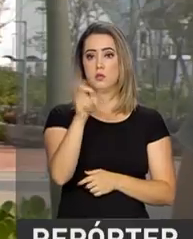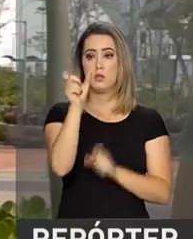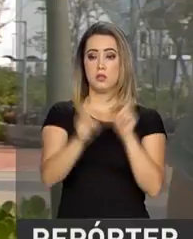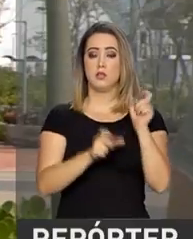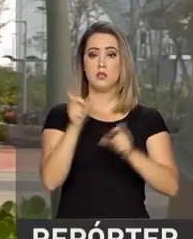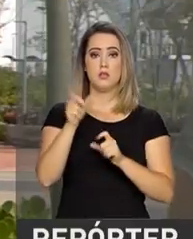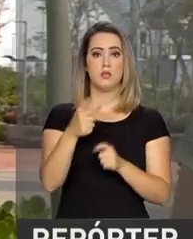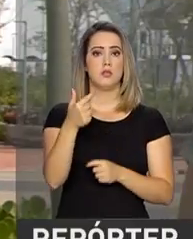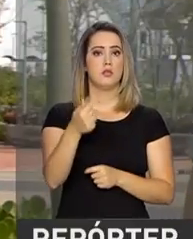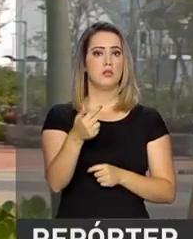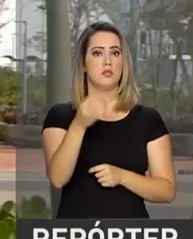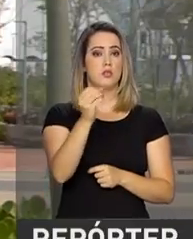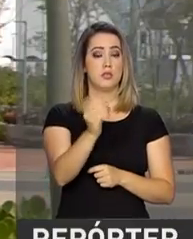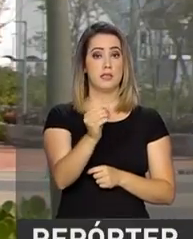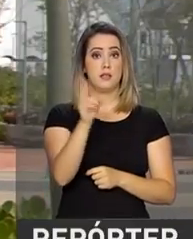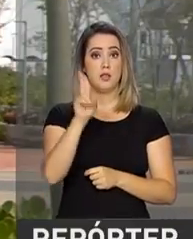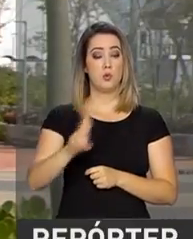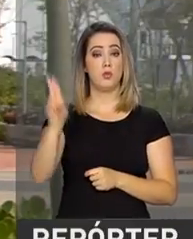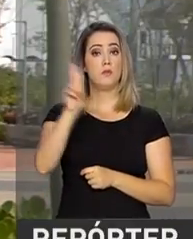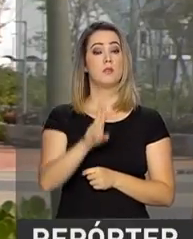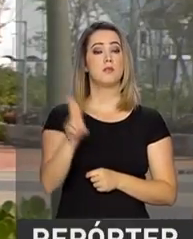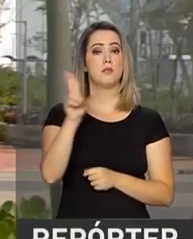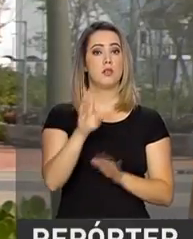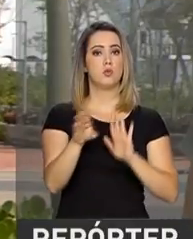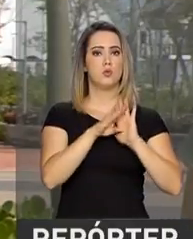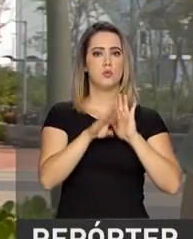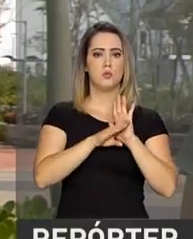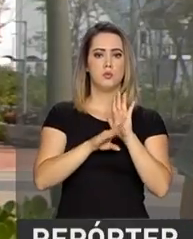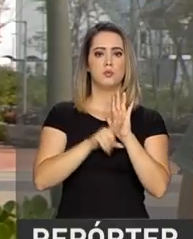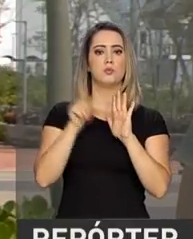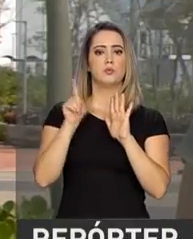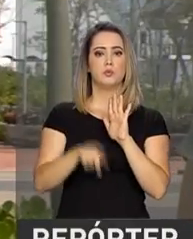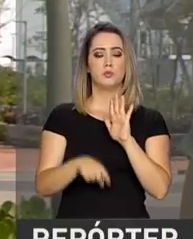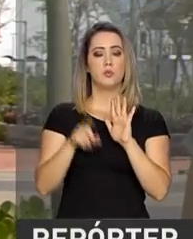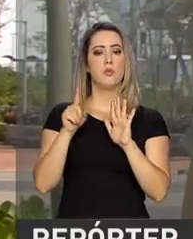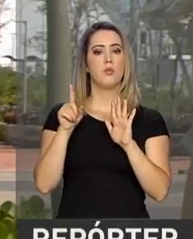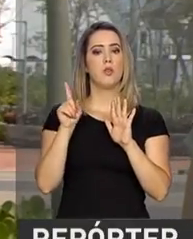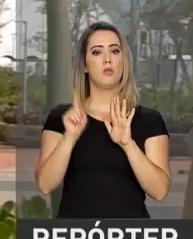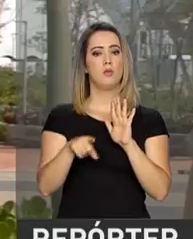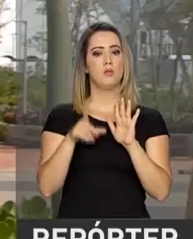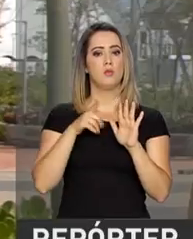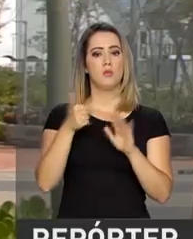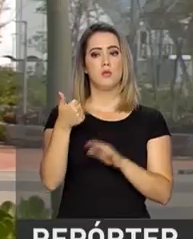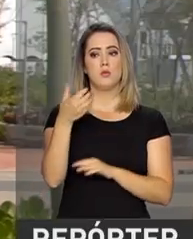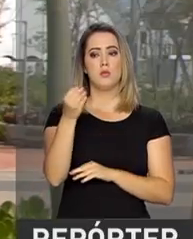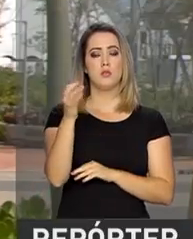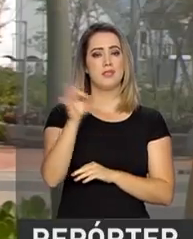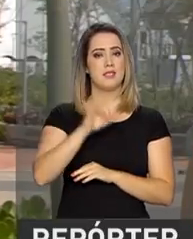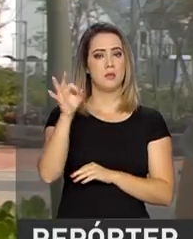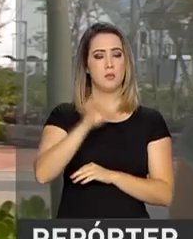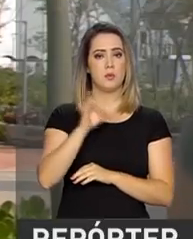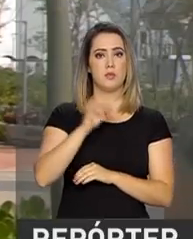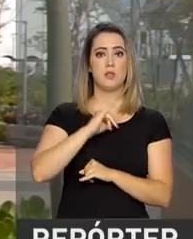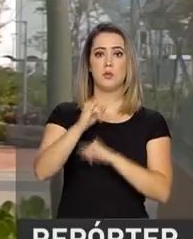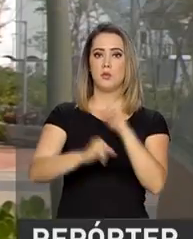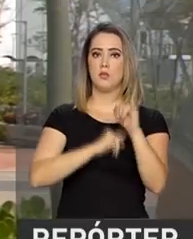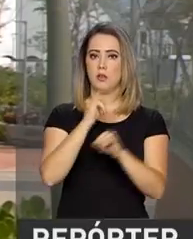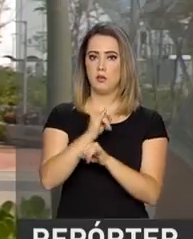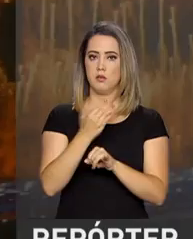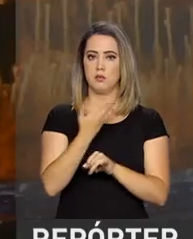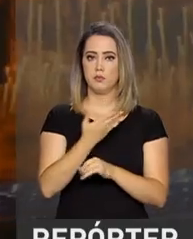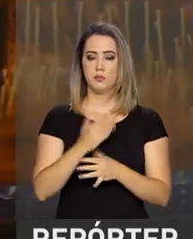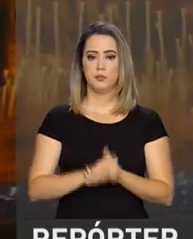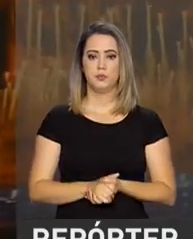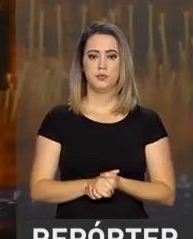de 70 universidades. O projeto é ainda sustentável, ou seja, 100% digital, disponível apenas na